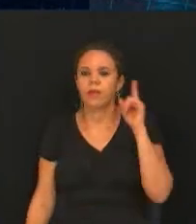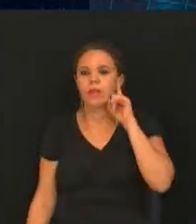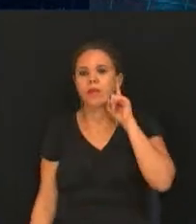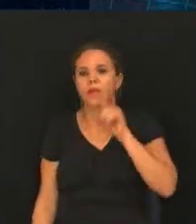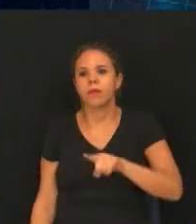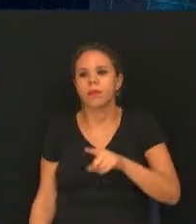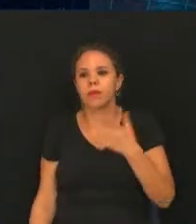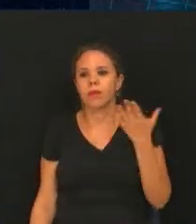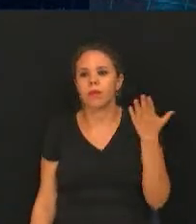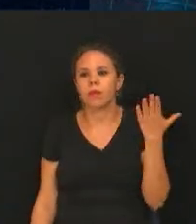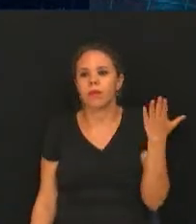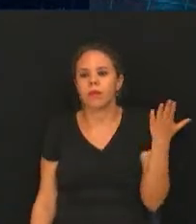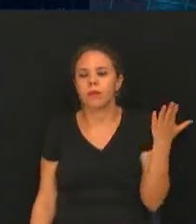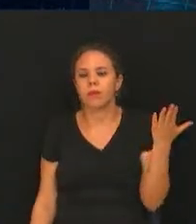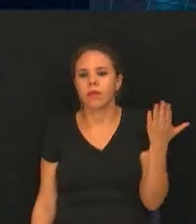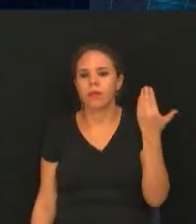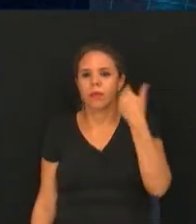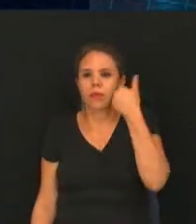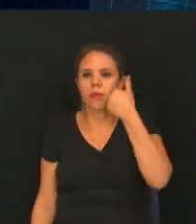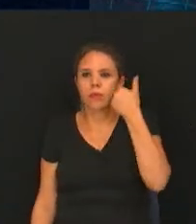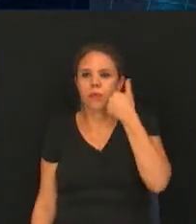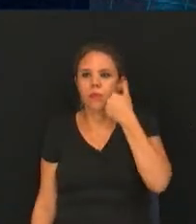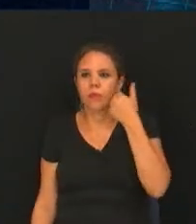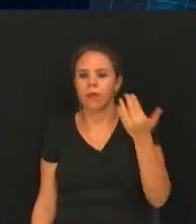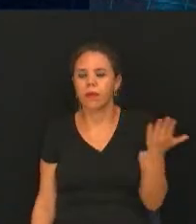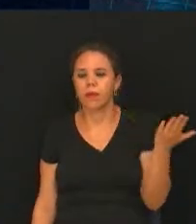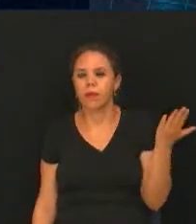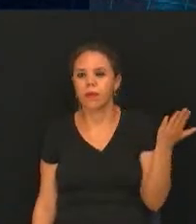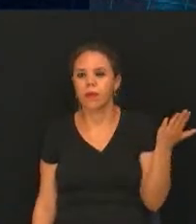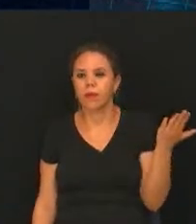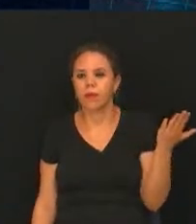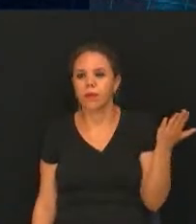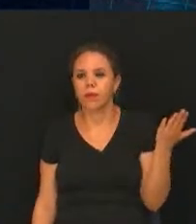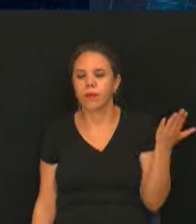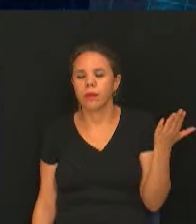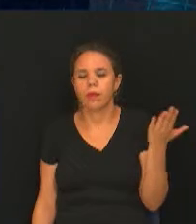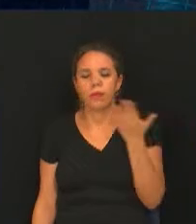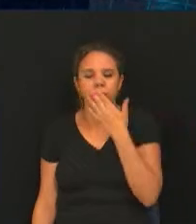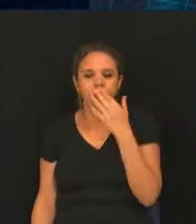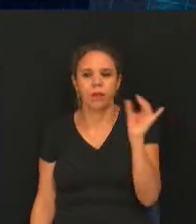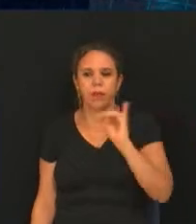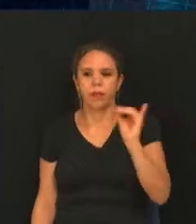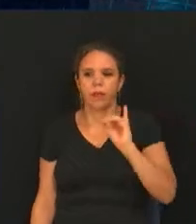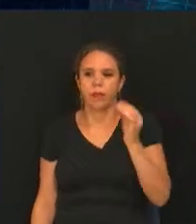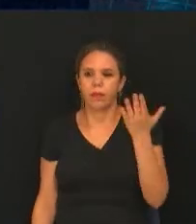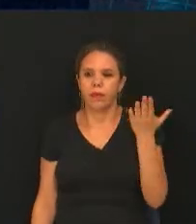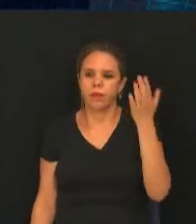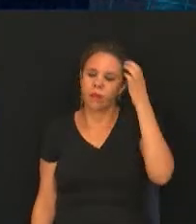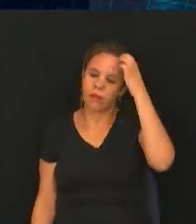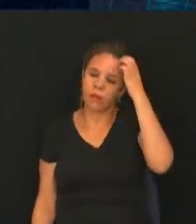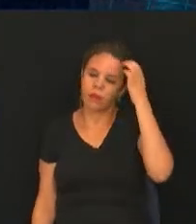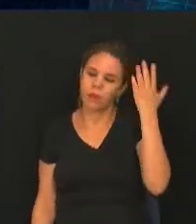Americana, 931, Santa Bárbara do Oeste, 856, Indaiatuba,